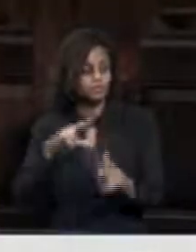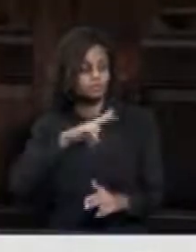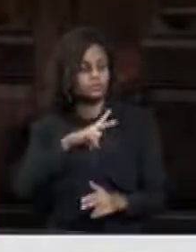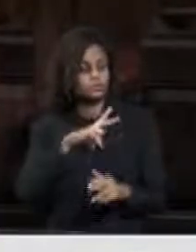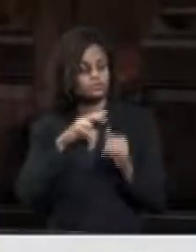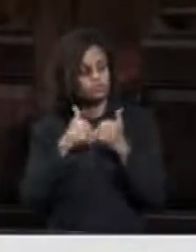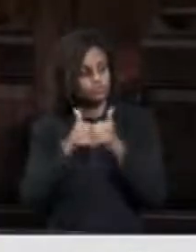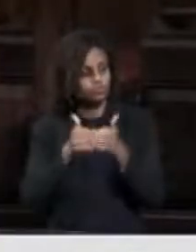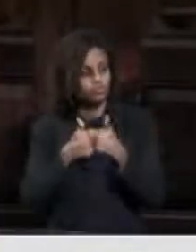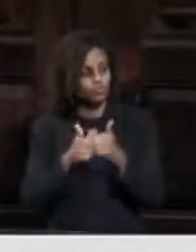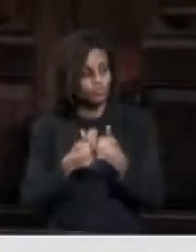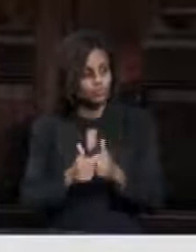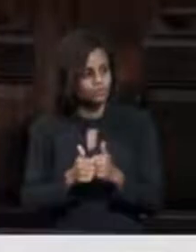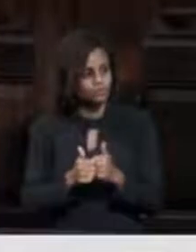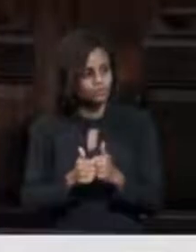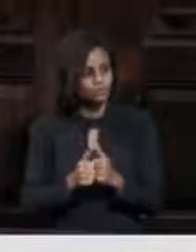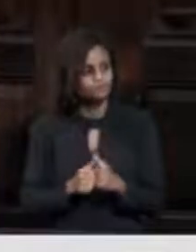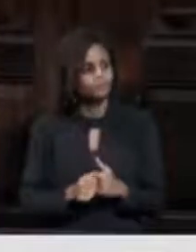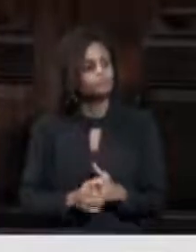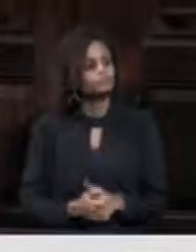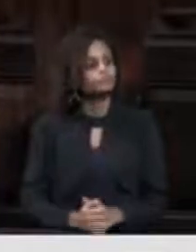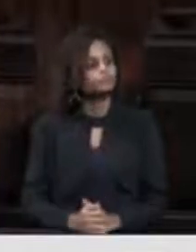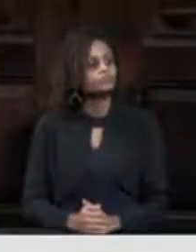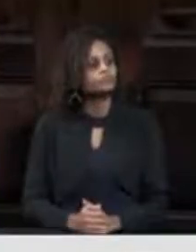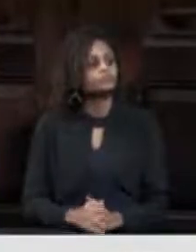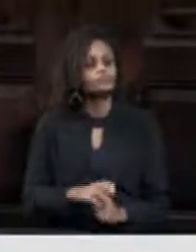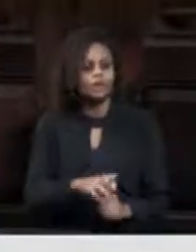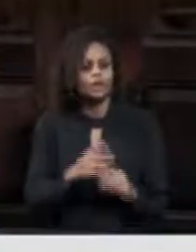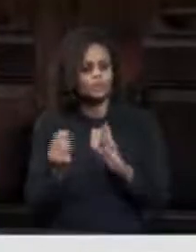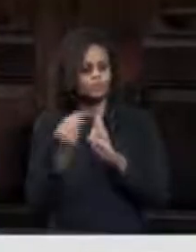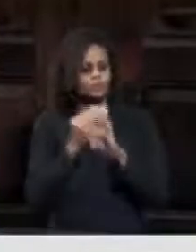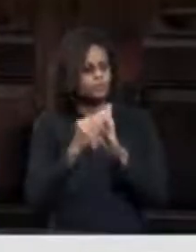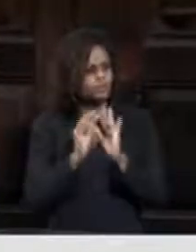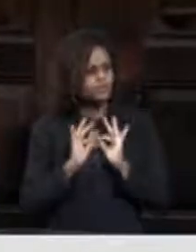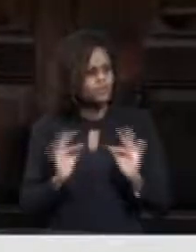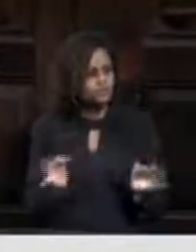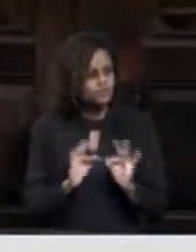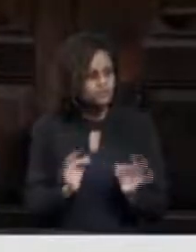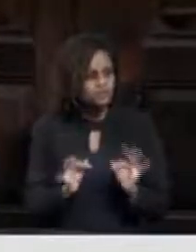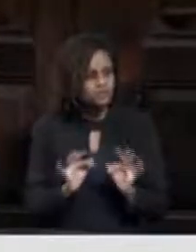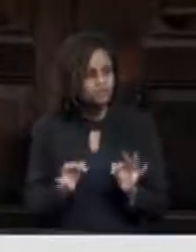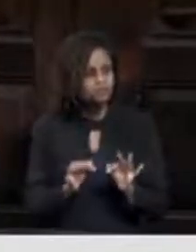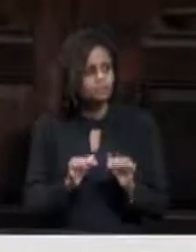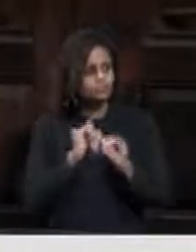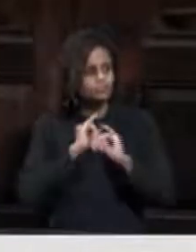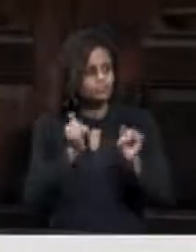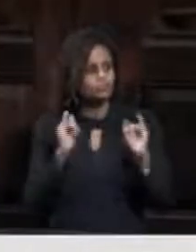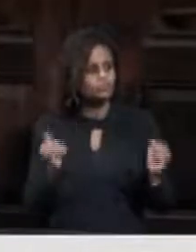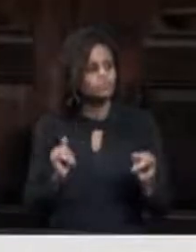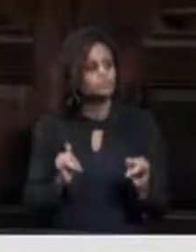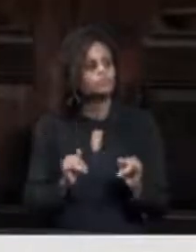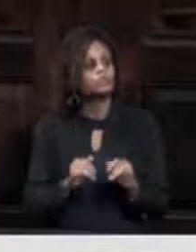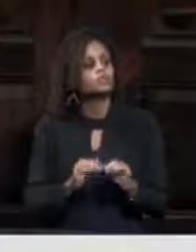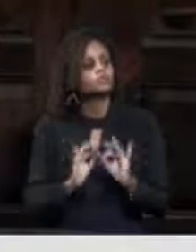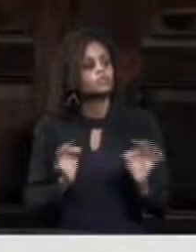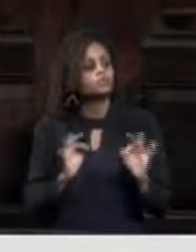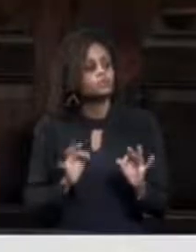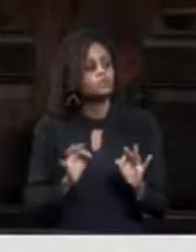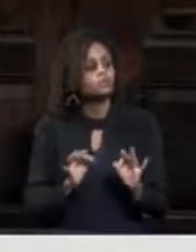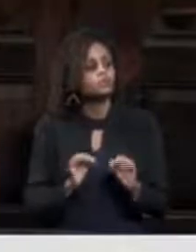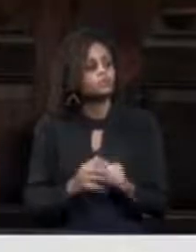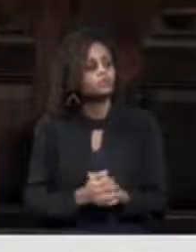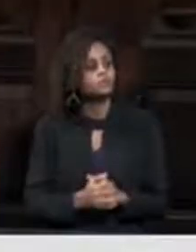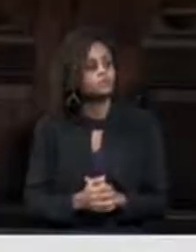público. São informações mínimas para conhecermos o sistema de transporte